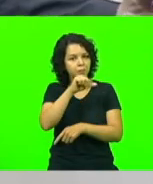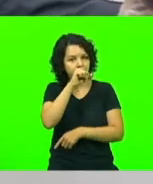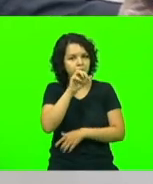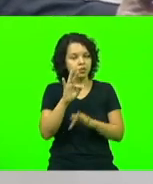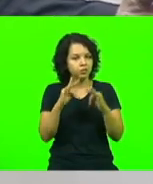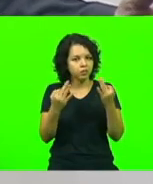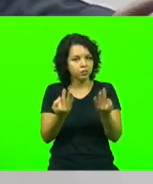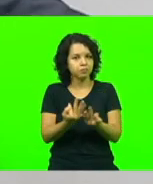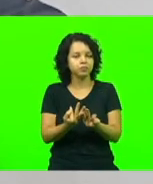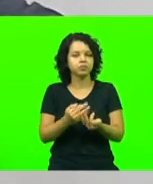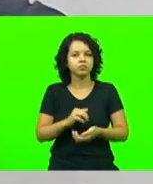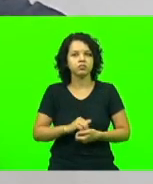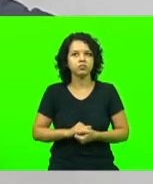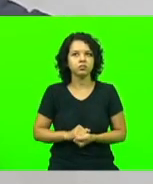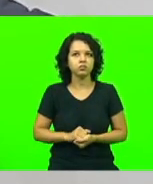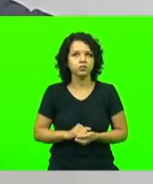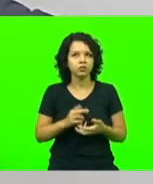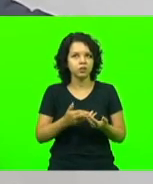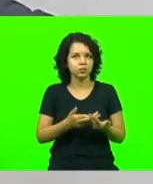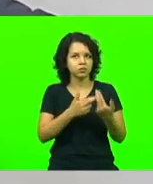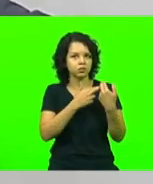a responsabilidade é nossa.